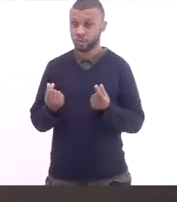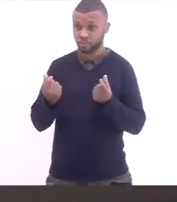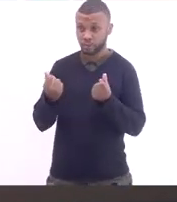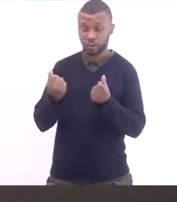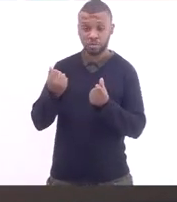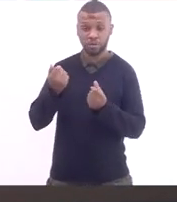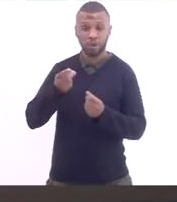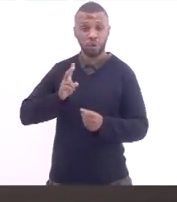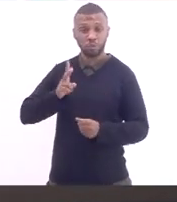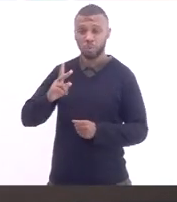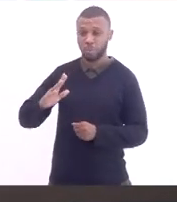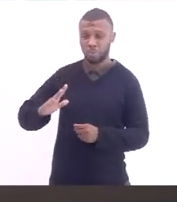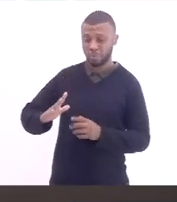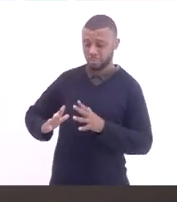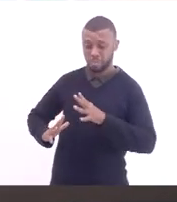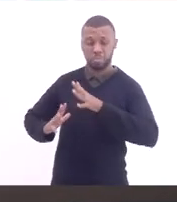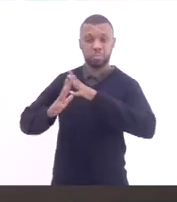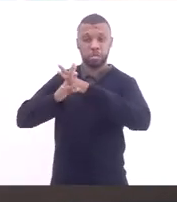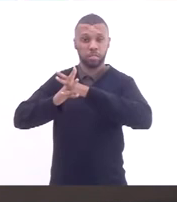ele não passaria